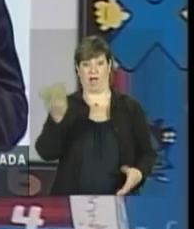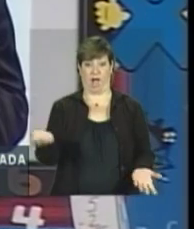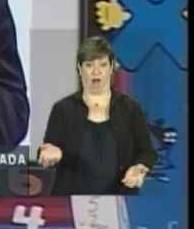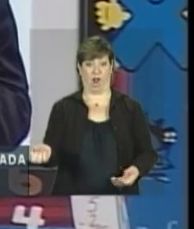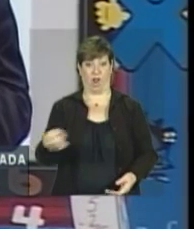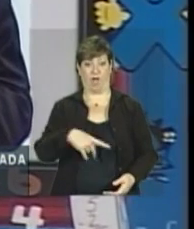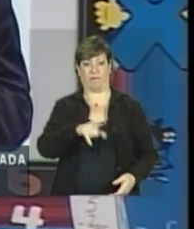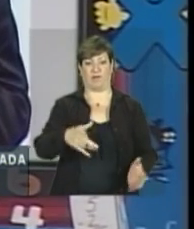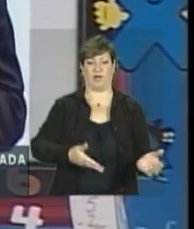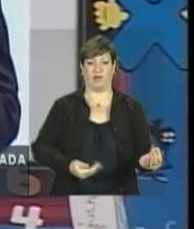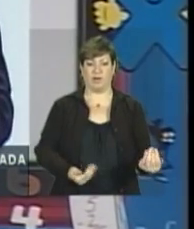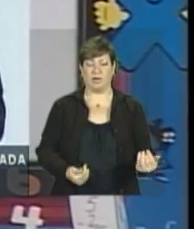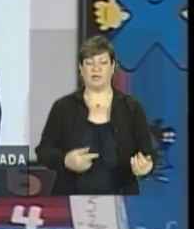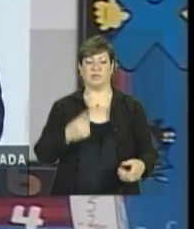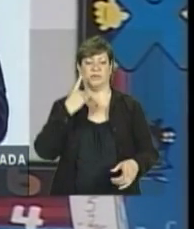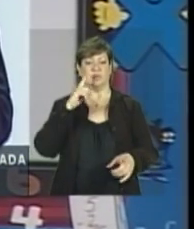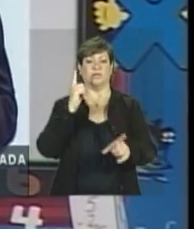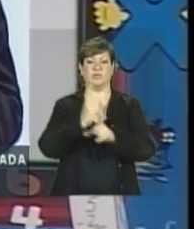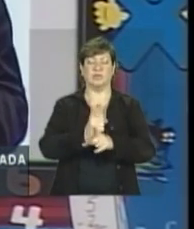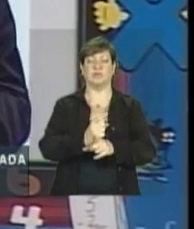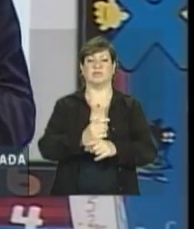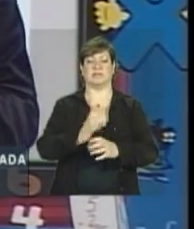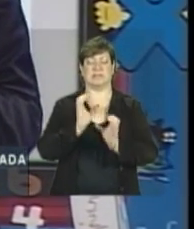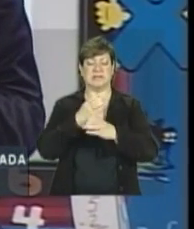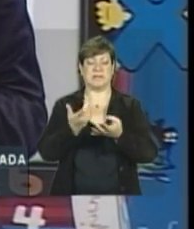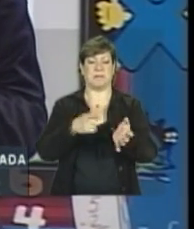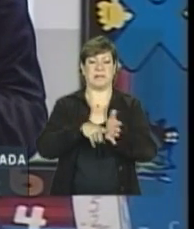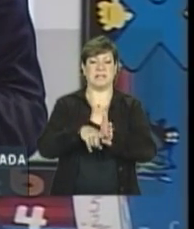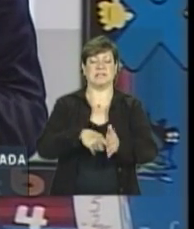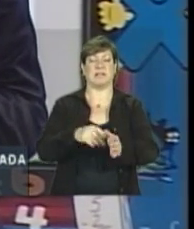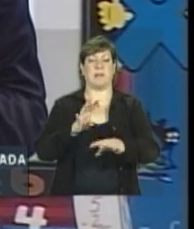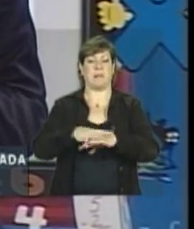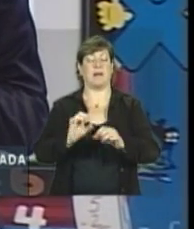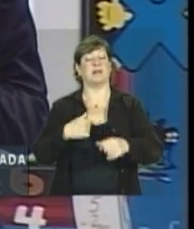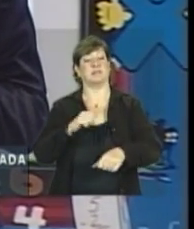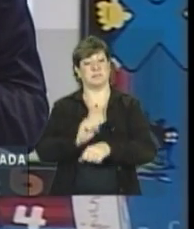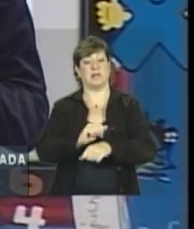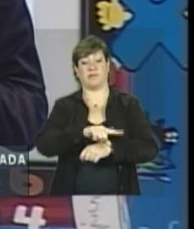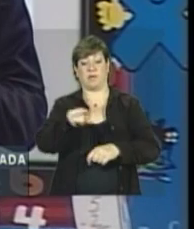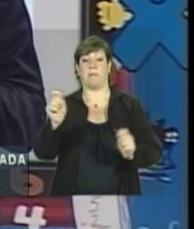para a pesquisa, para muitas áreas do conhecimento, e eu espero que para a sala de aula.